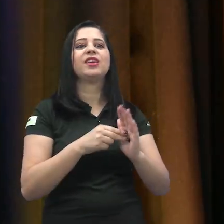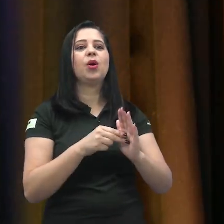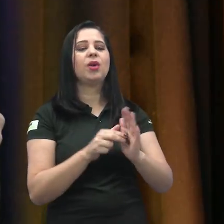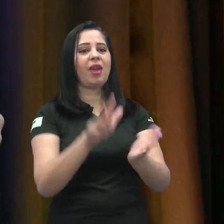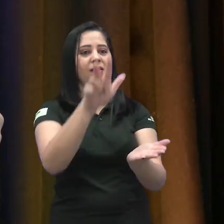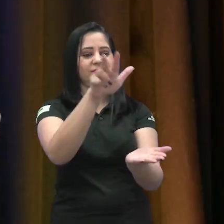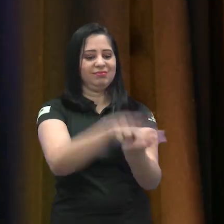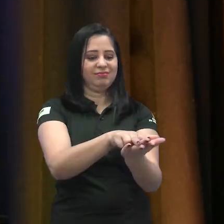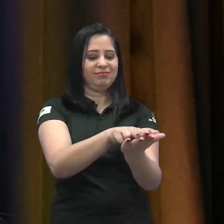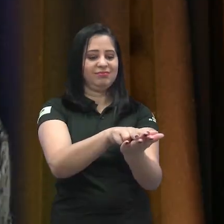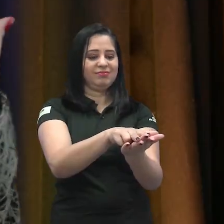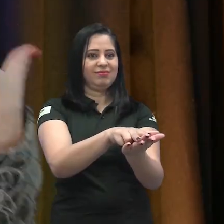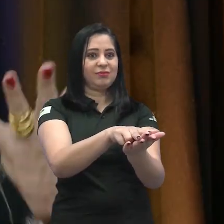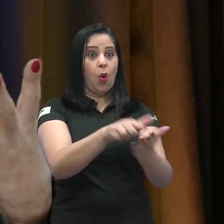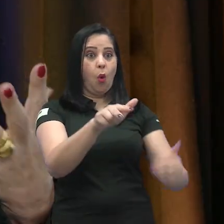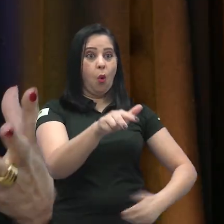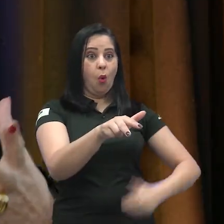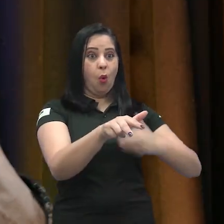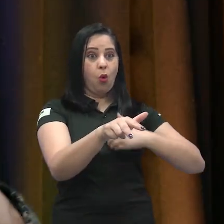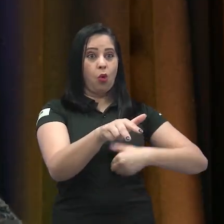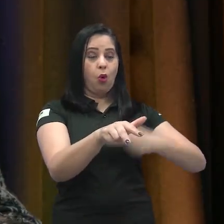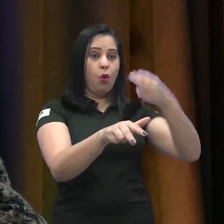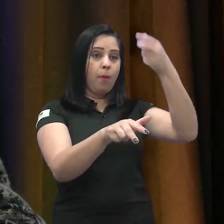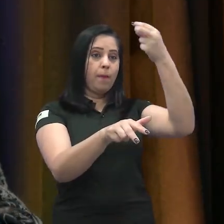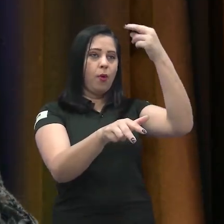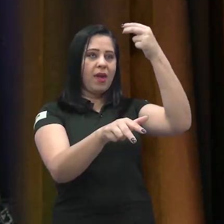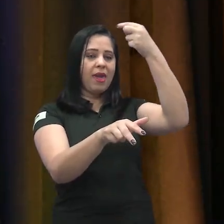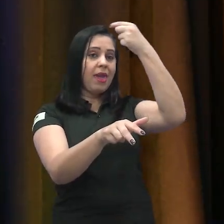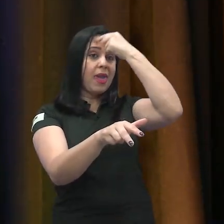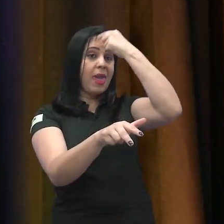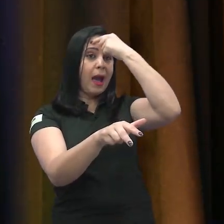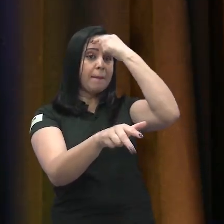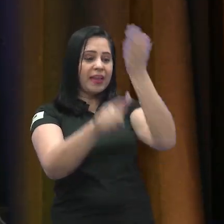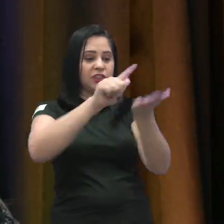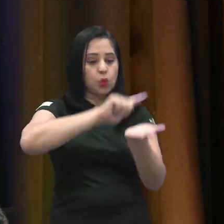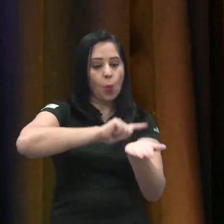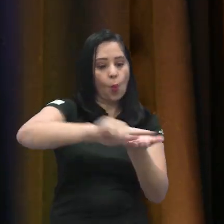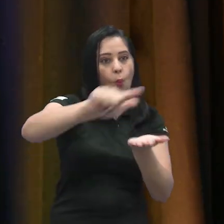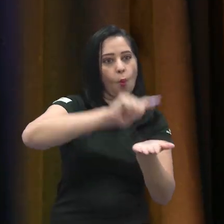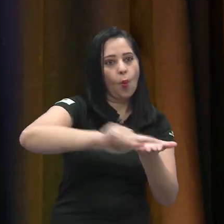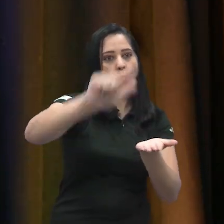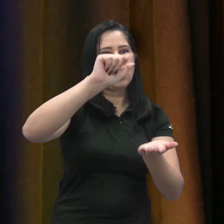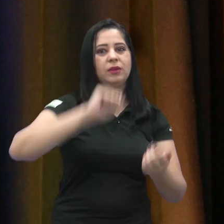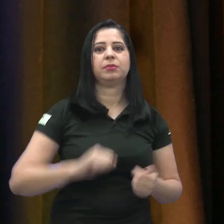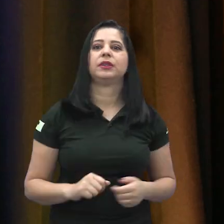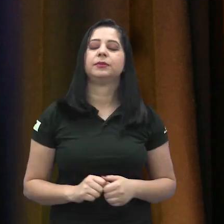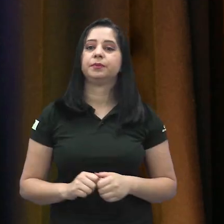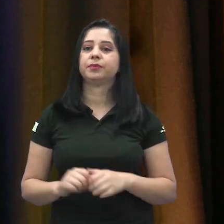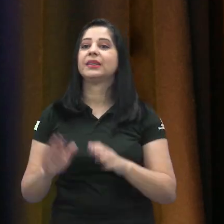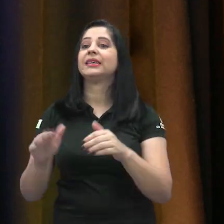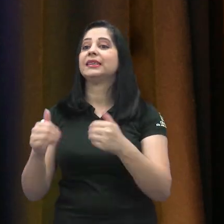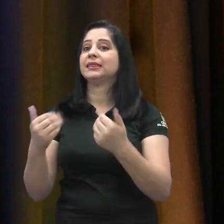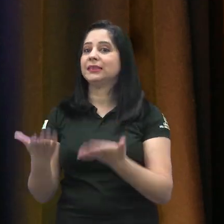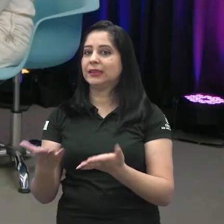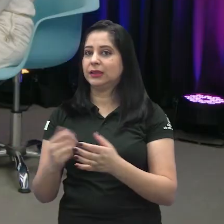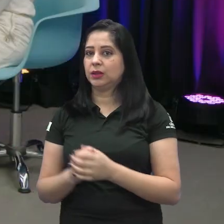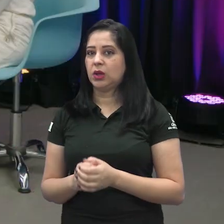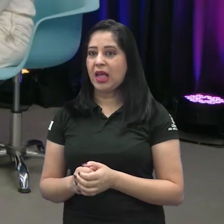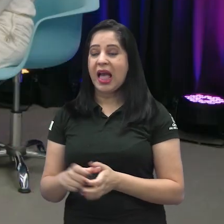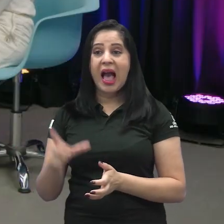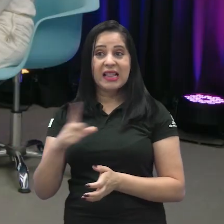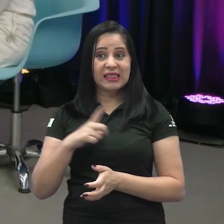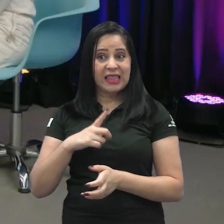um reset, né? Vai limpando onde essa pessoa começa a se conectar mais com o eu interno dela, então, né? Ó, só para quem está em